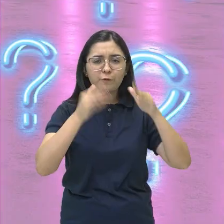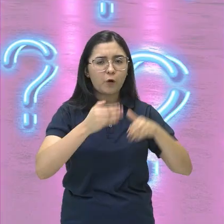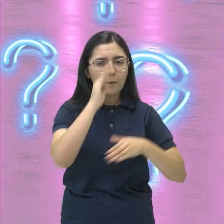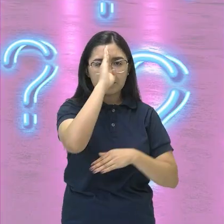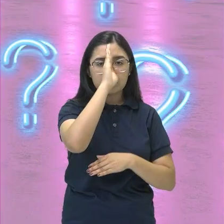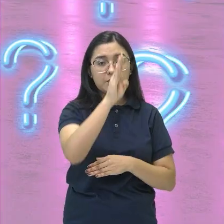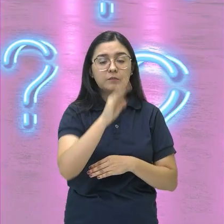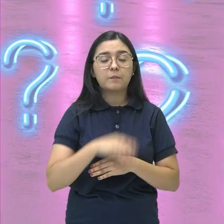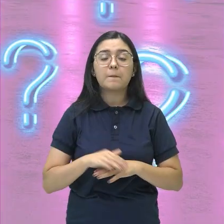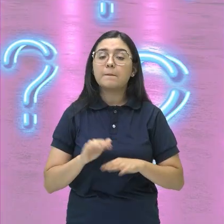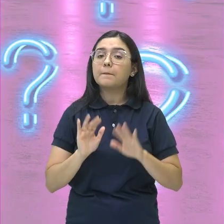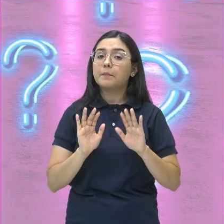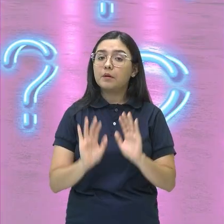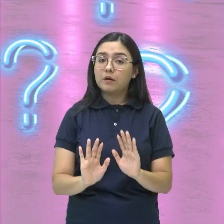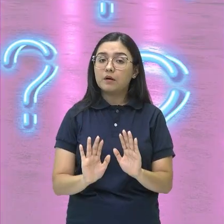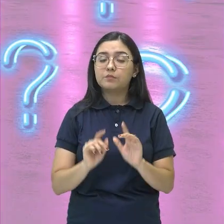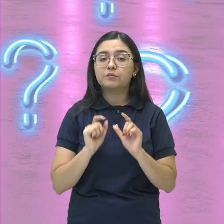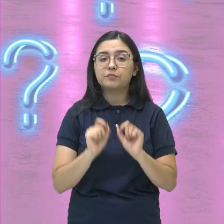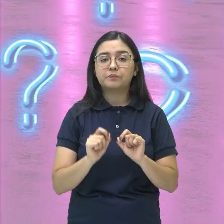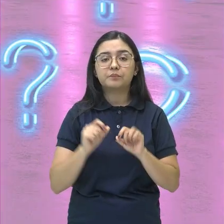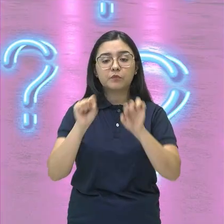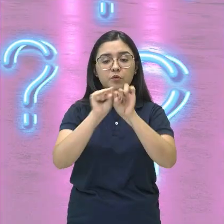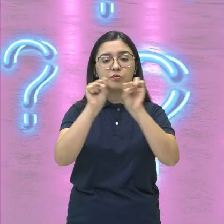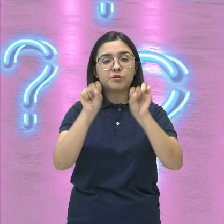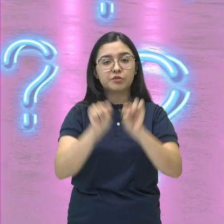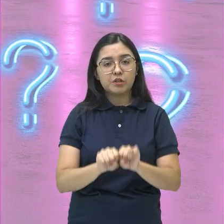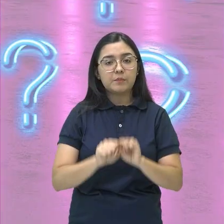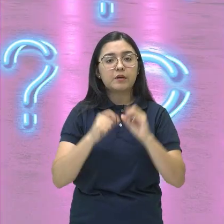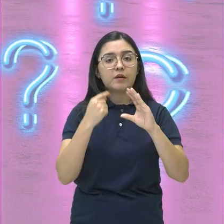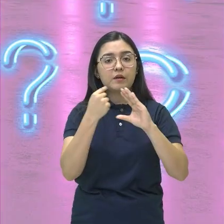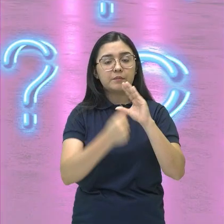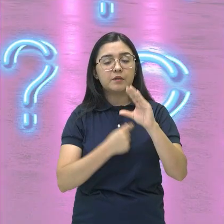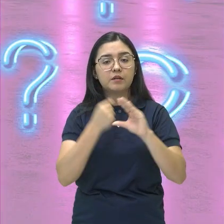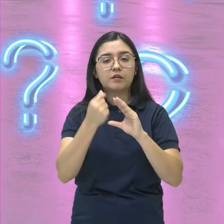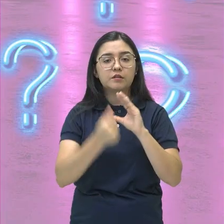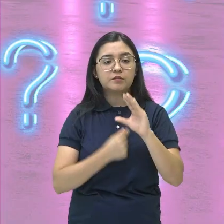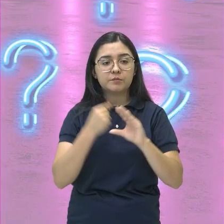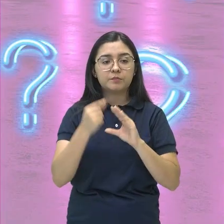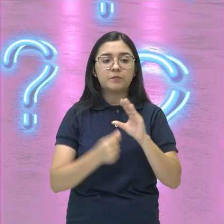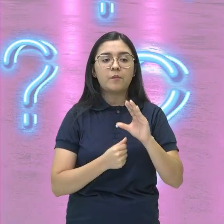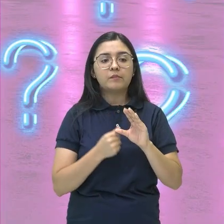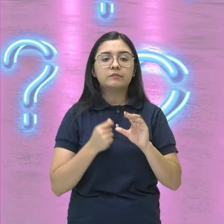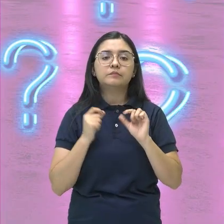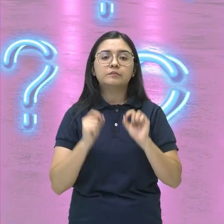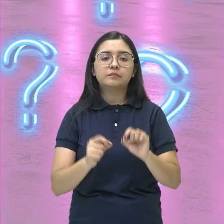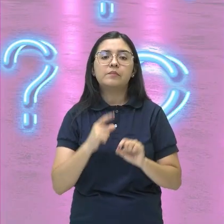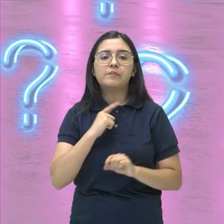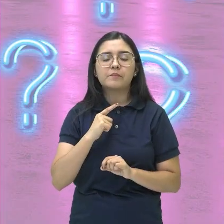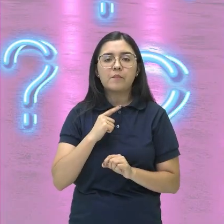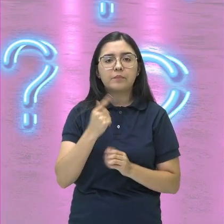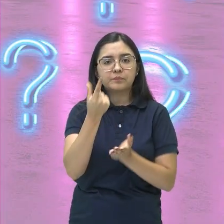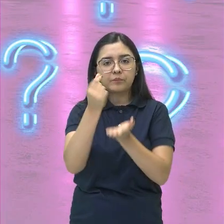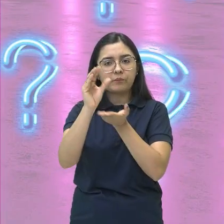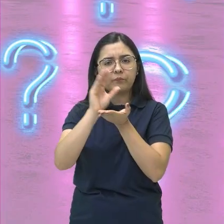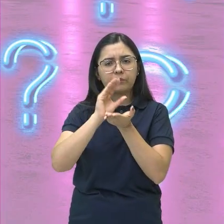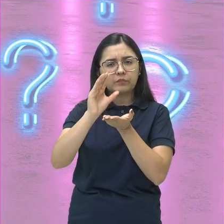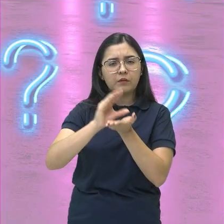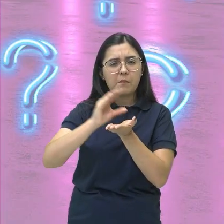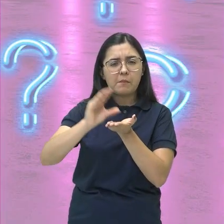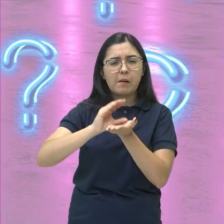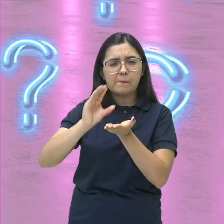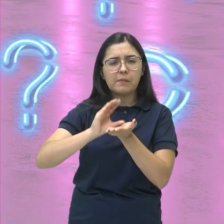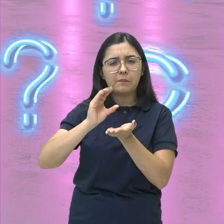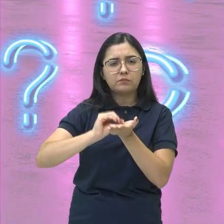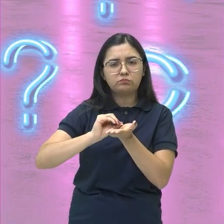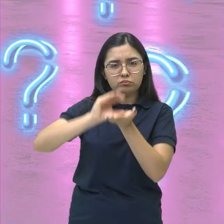Então, só que o sistema capitalista, então, ele foi criando, ele foi acumular o capital, né? É